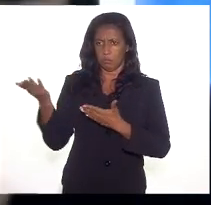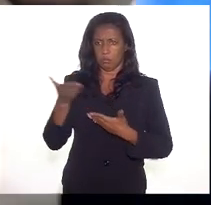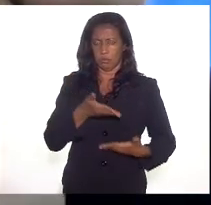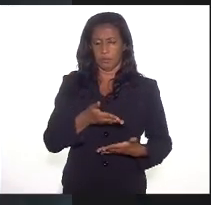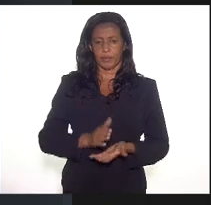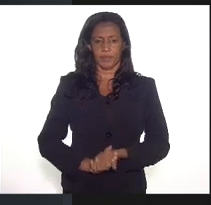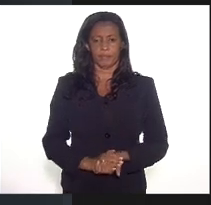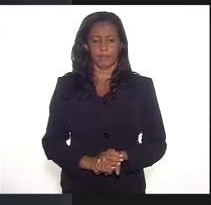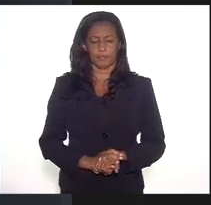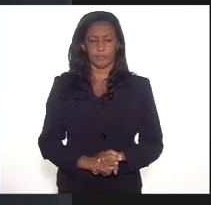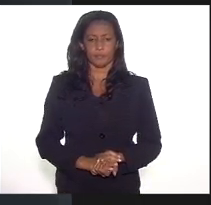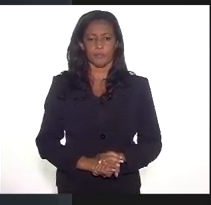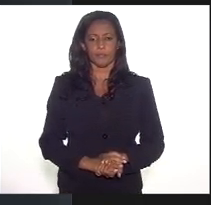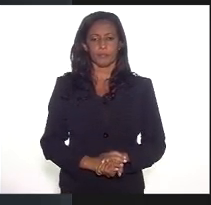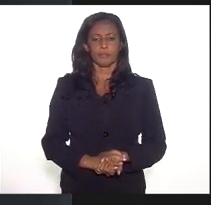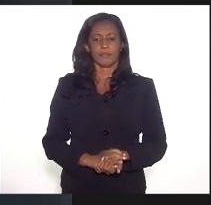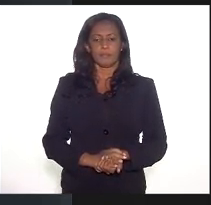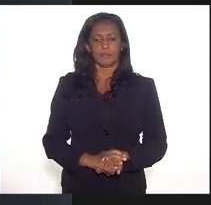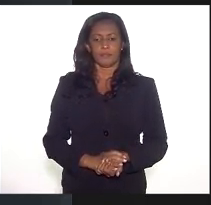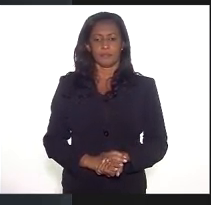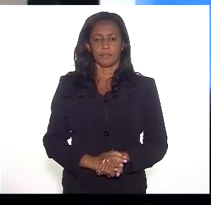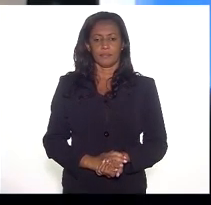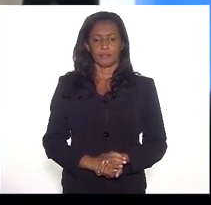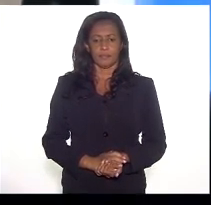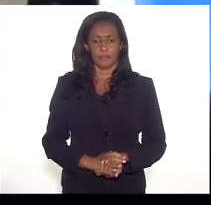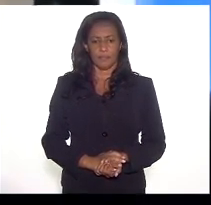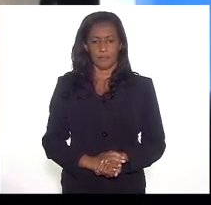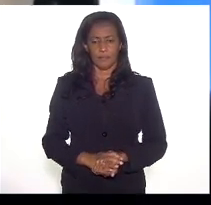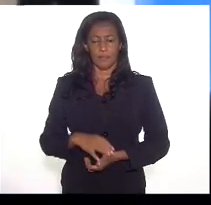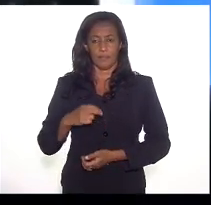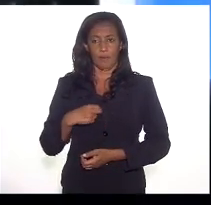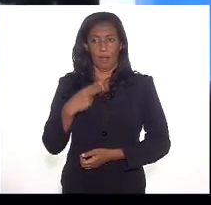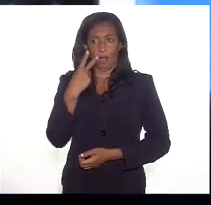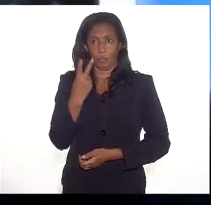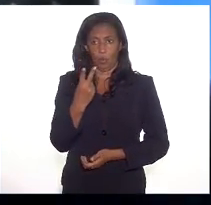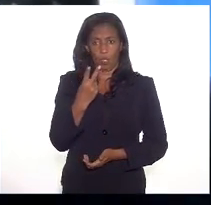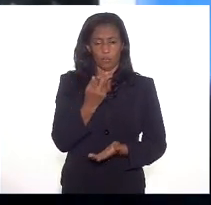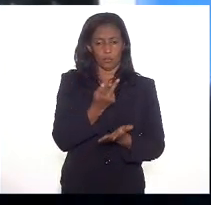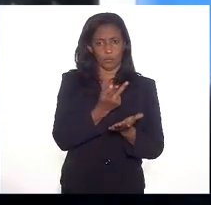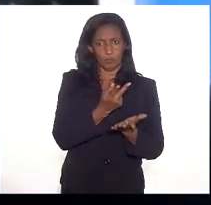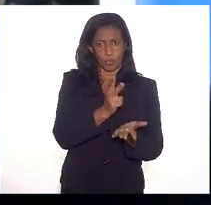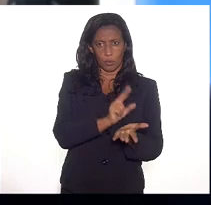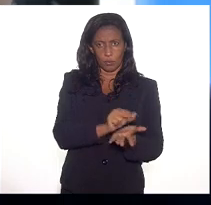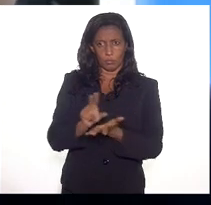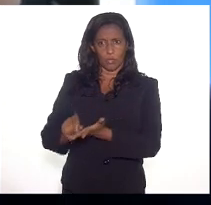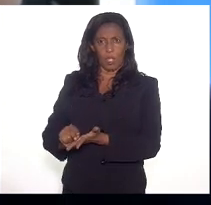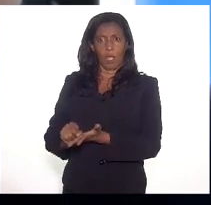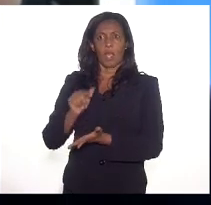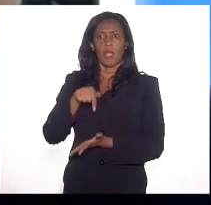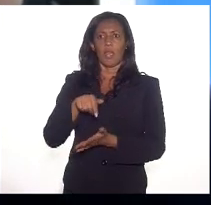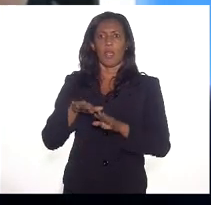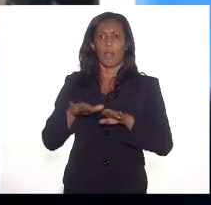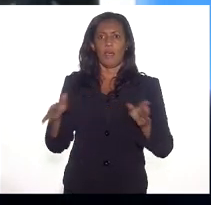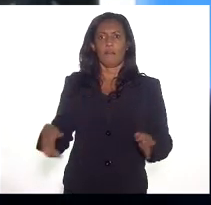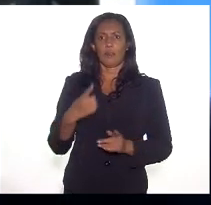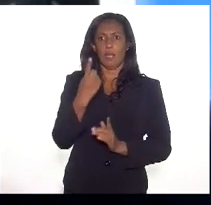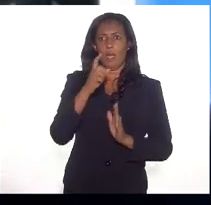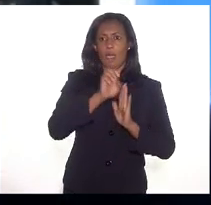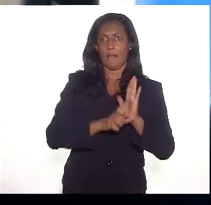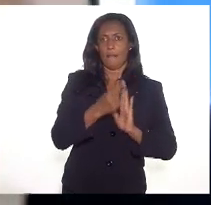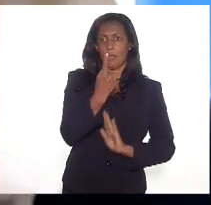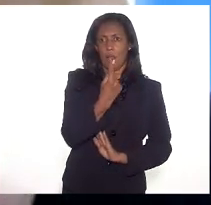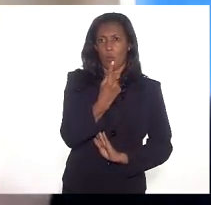Ok. Dois destaques. Há dois destaques sobre a mesa para aprovação. A emenda número 11 está prejudicada. A emenda